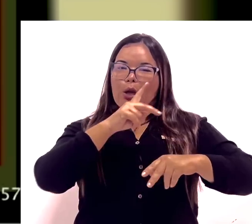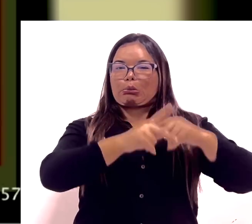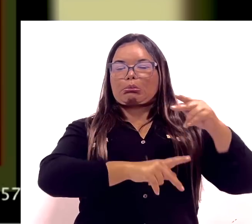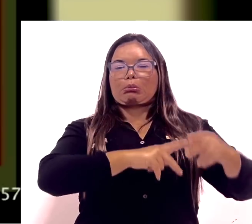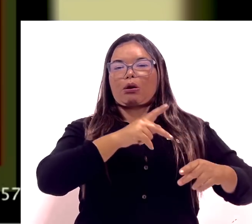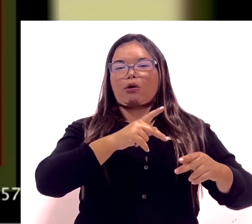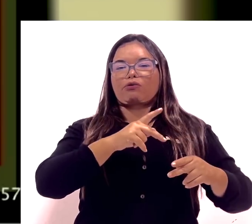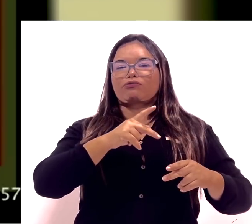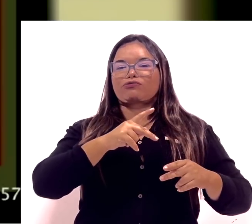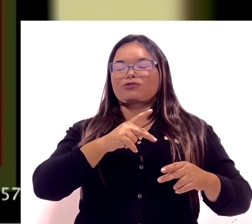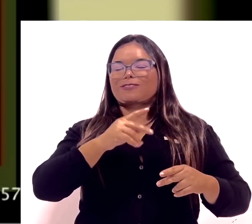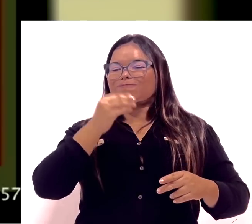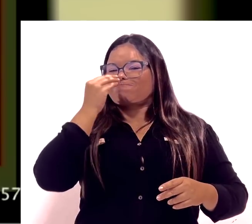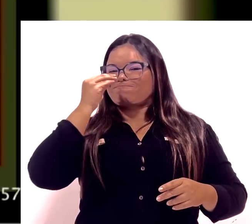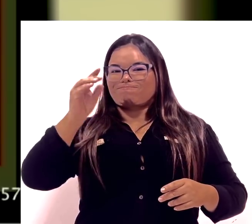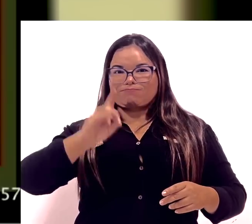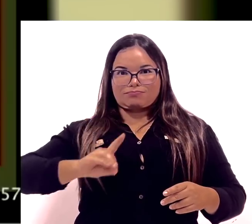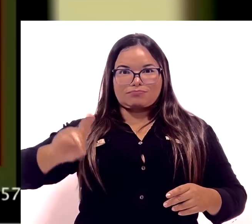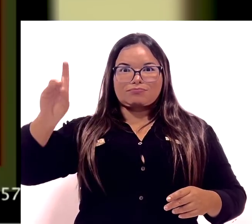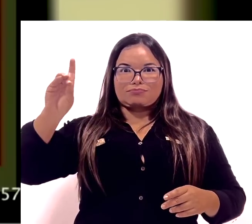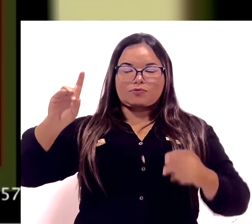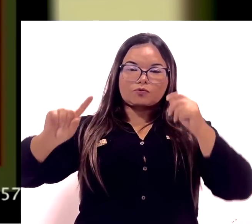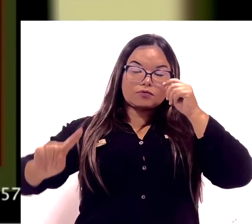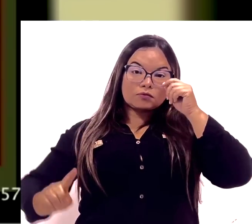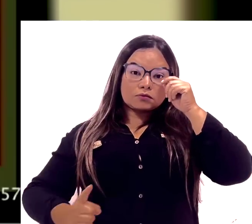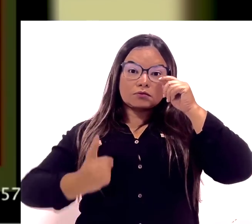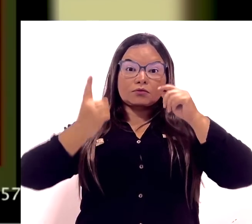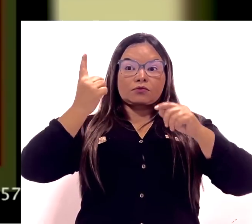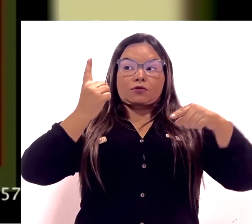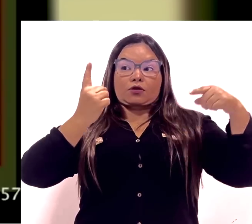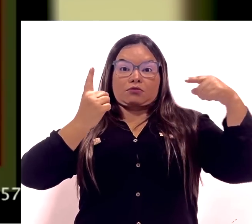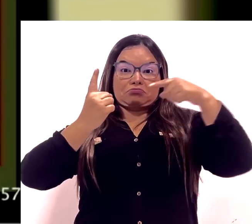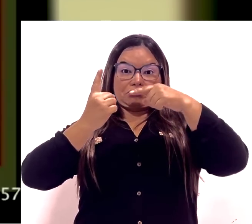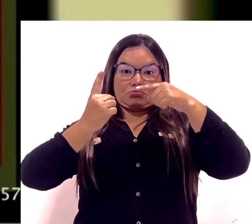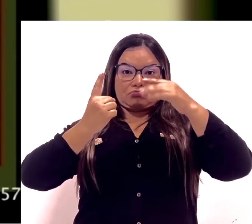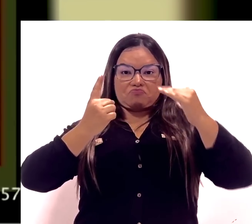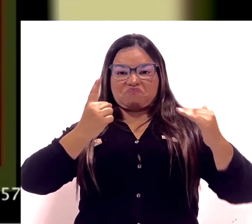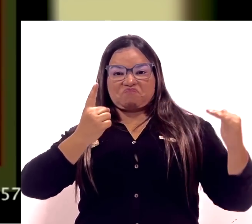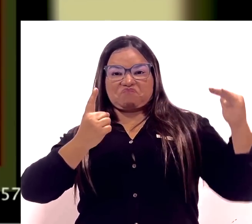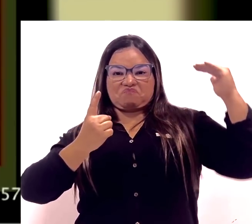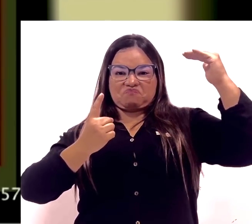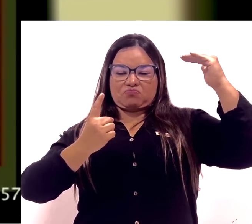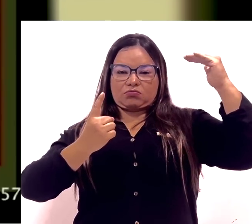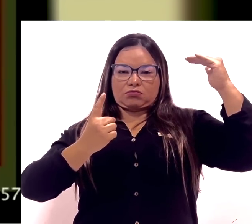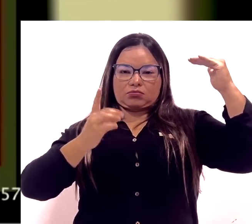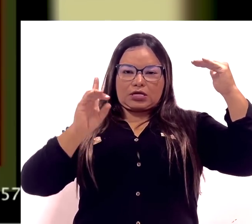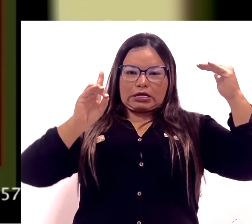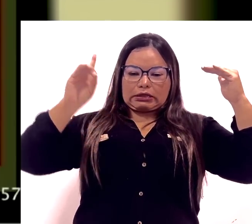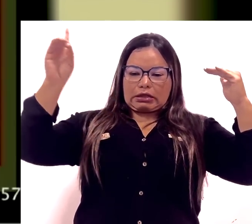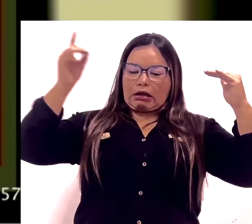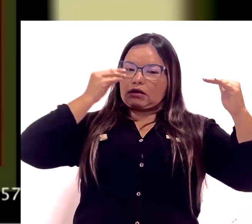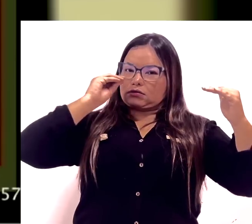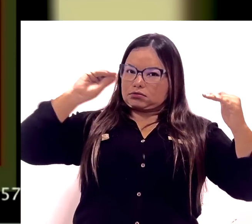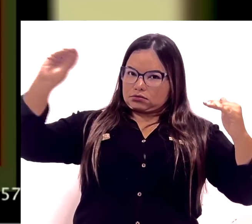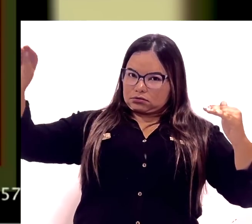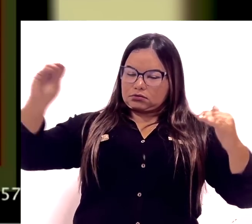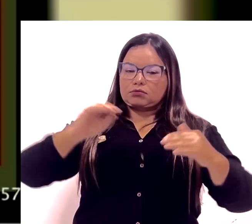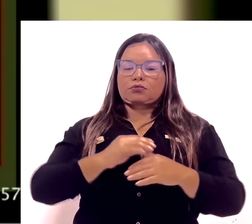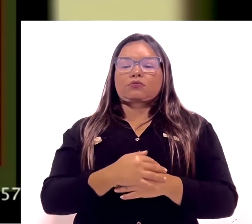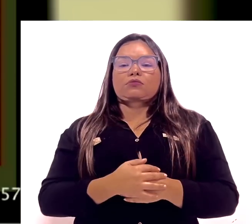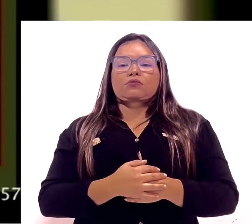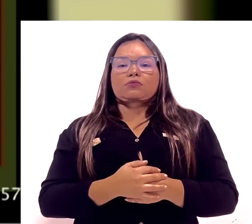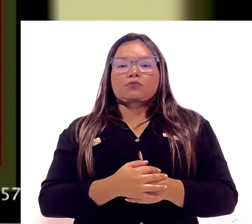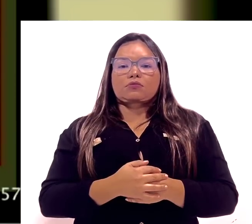da perdição. Este se opõe e se exalta acima de tudo que se chama Deus ou é objeto de adoração, chegando até a sentar-se